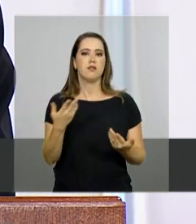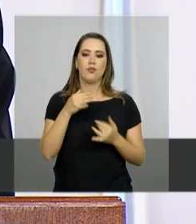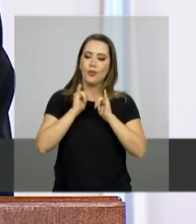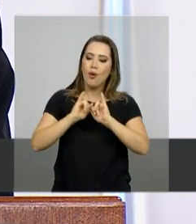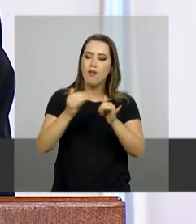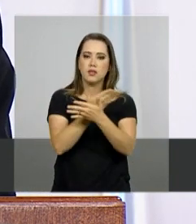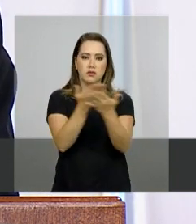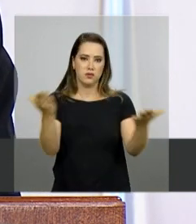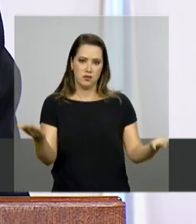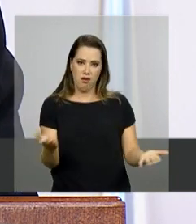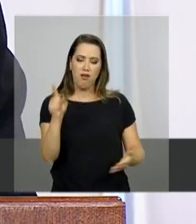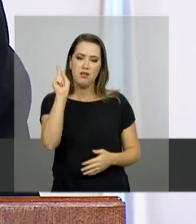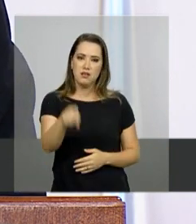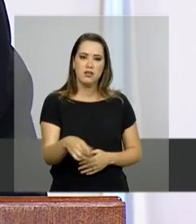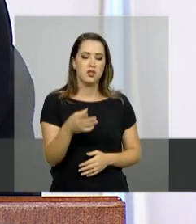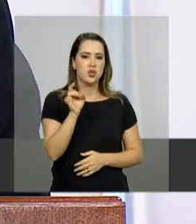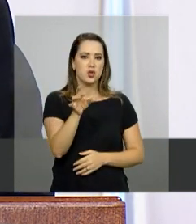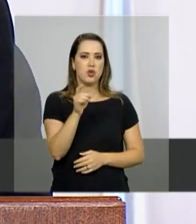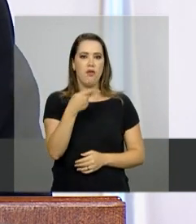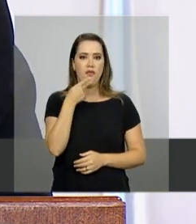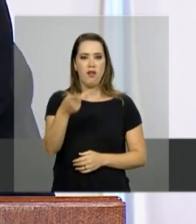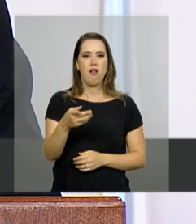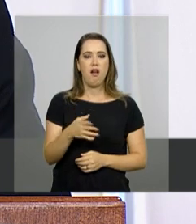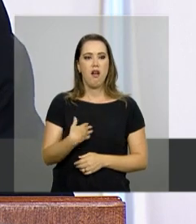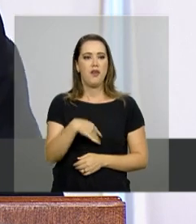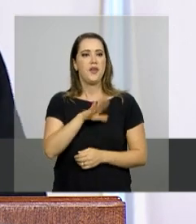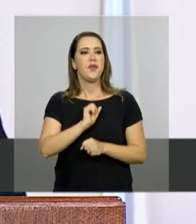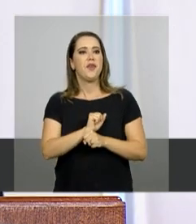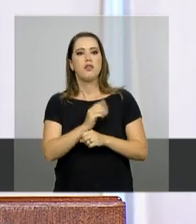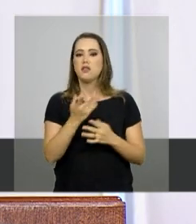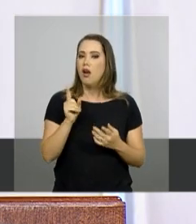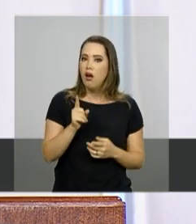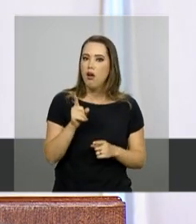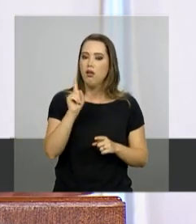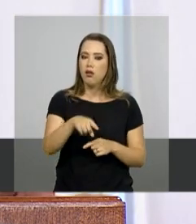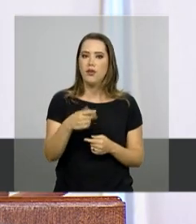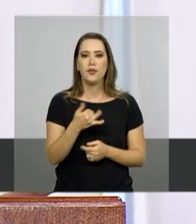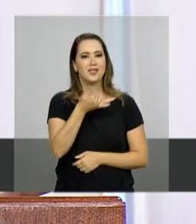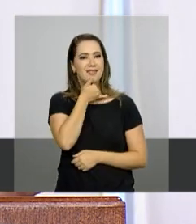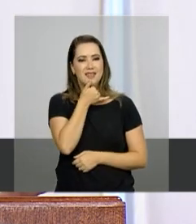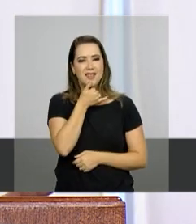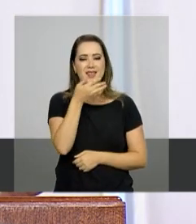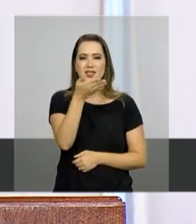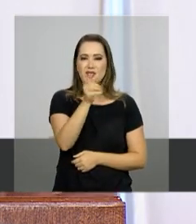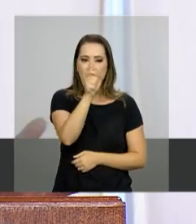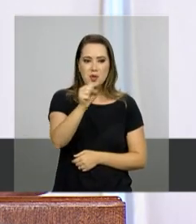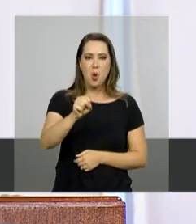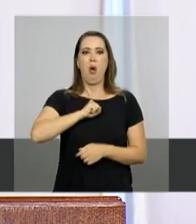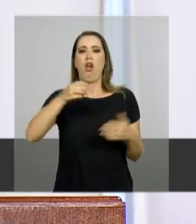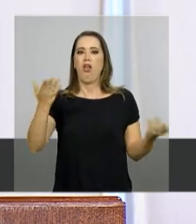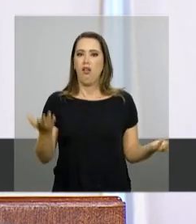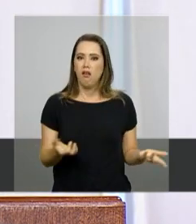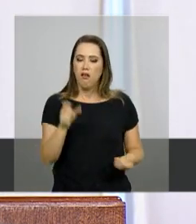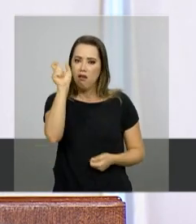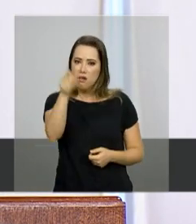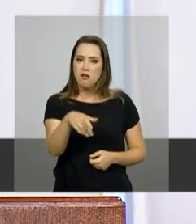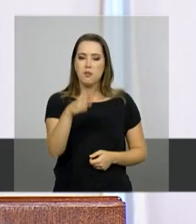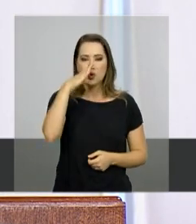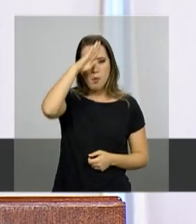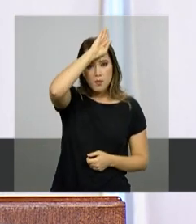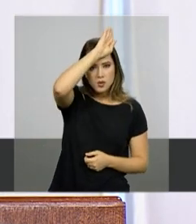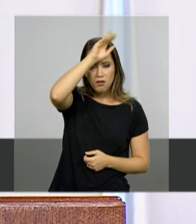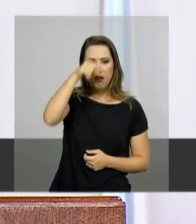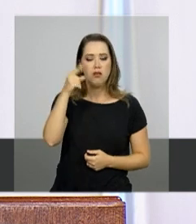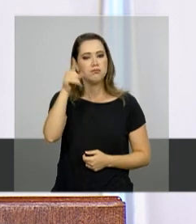fato apenas para não deixar passar em branco este episódio triste lamentável para a